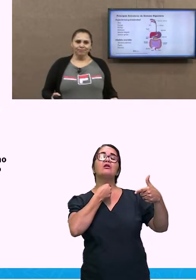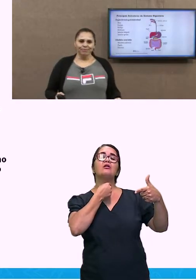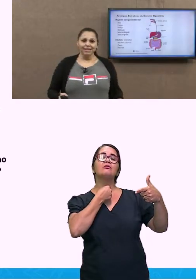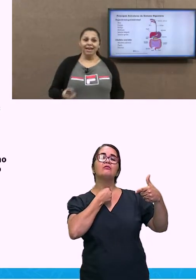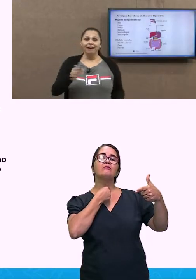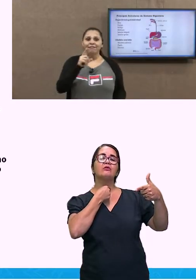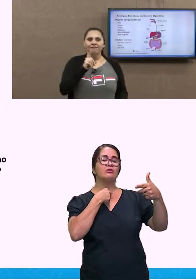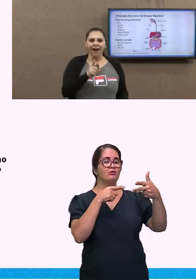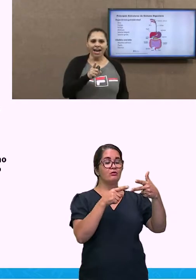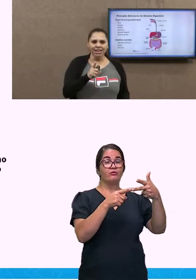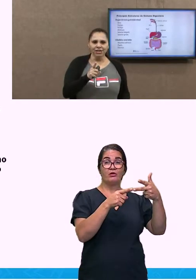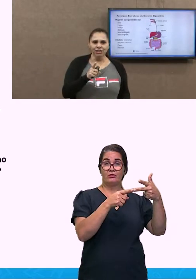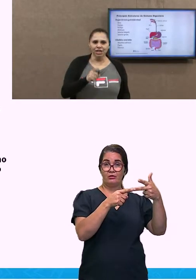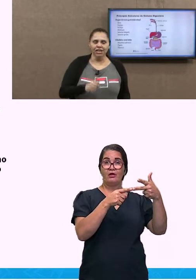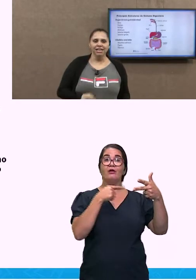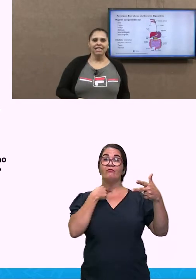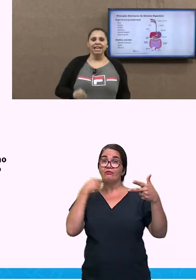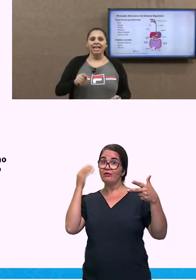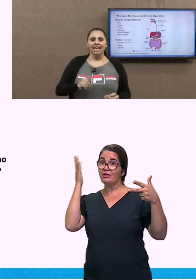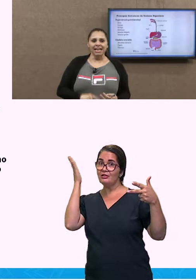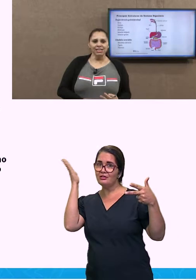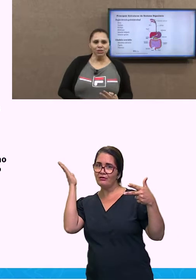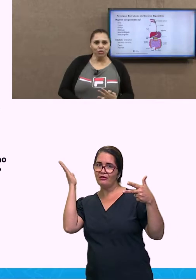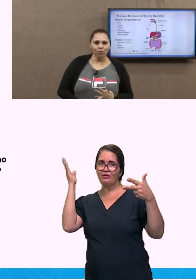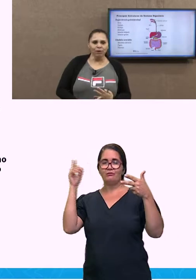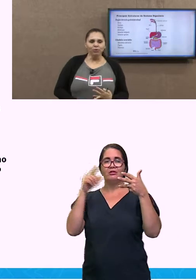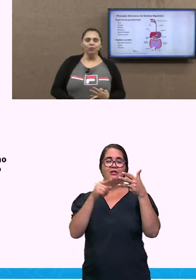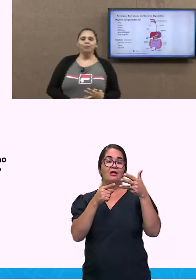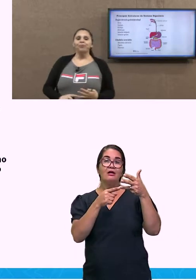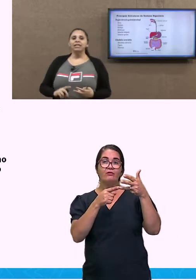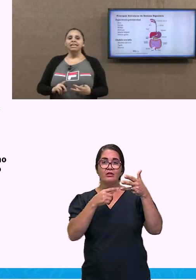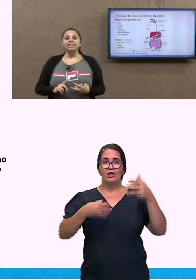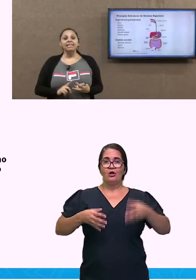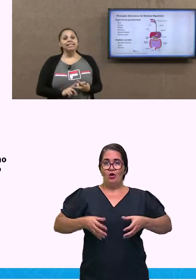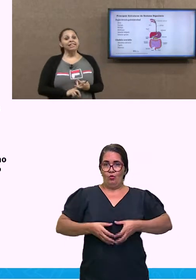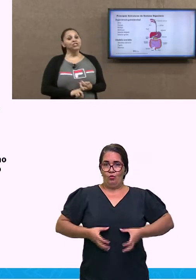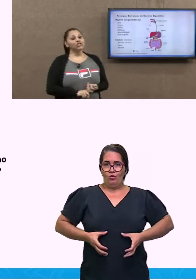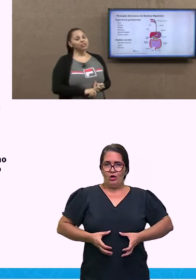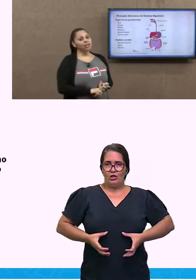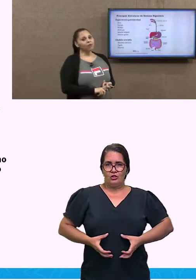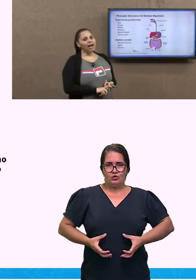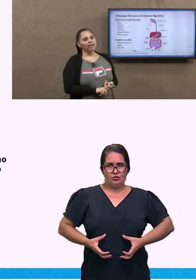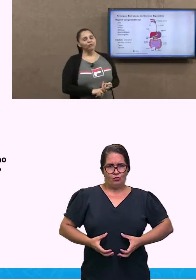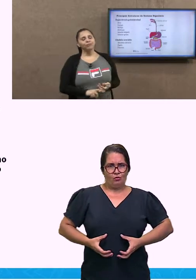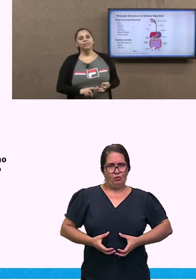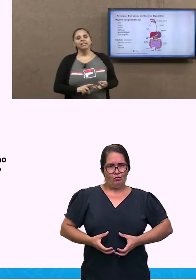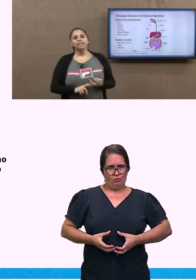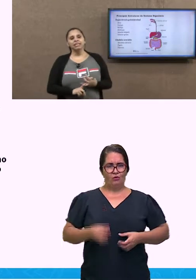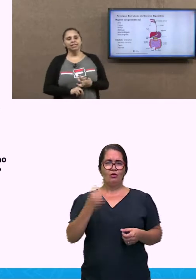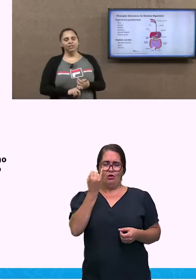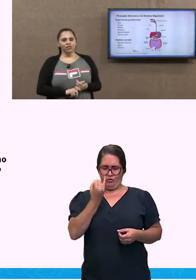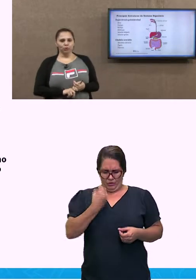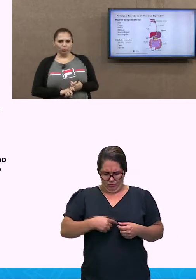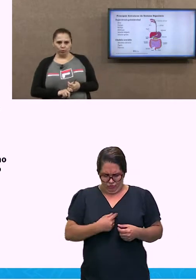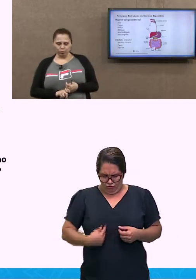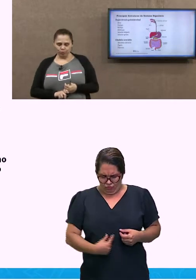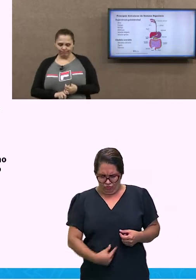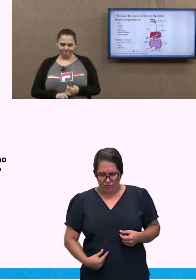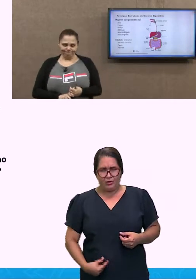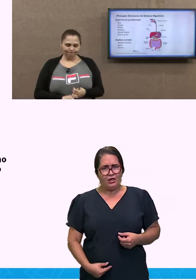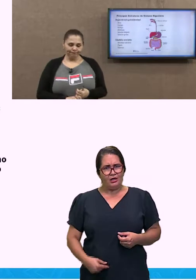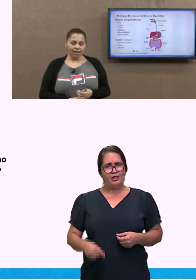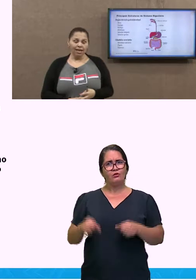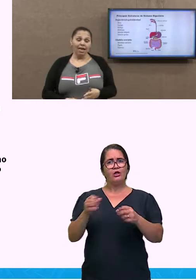esôfago, faringe, estômago, intestino delgado e intestino